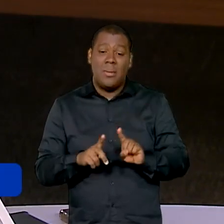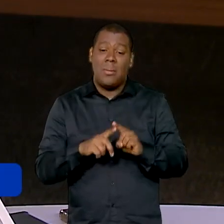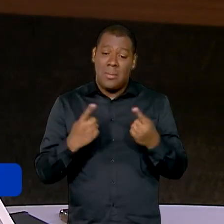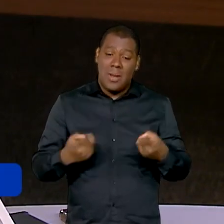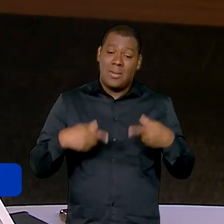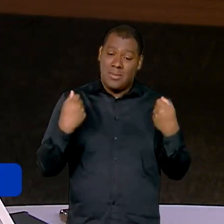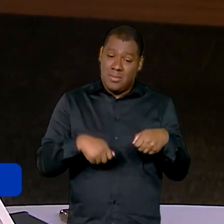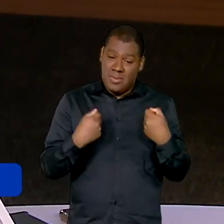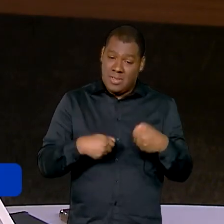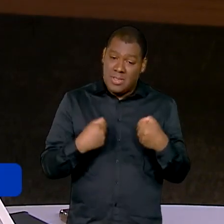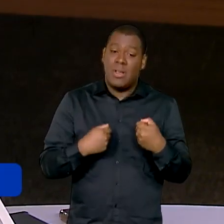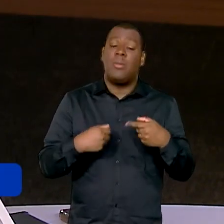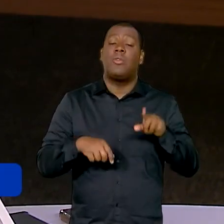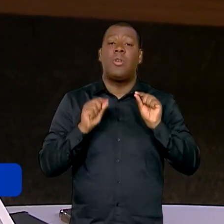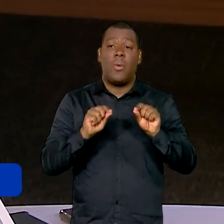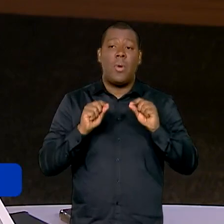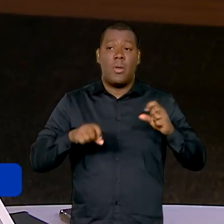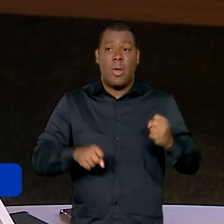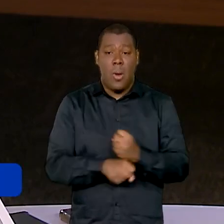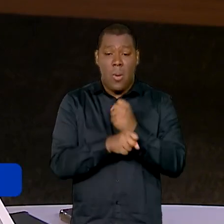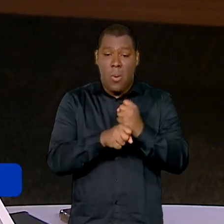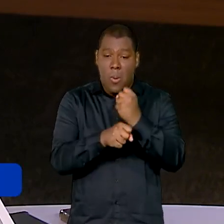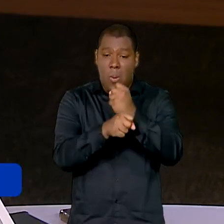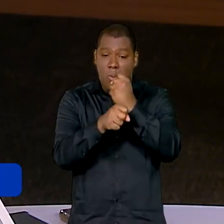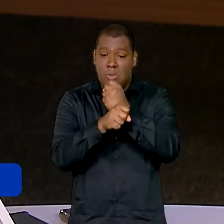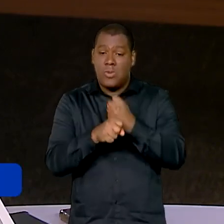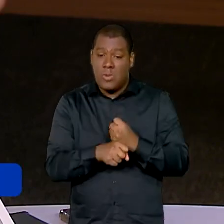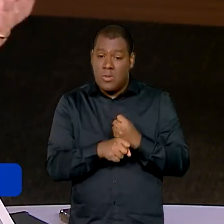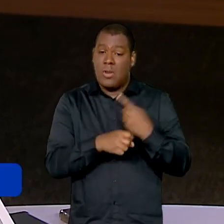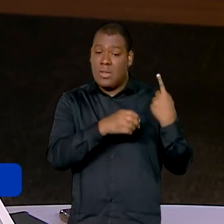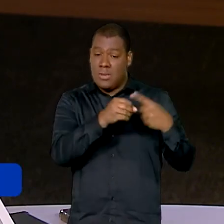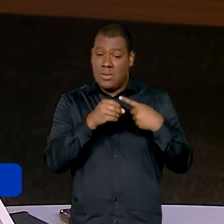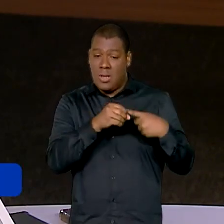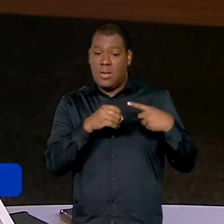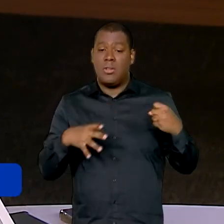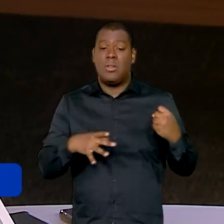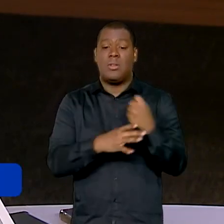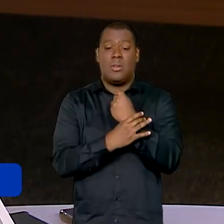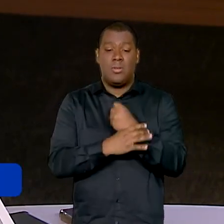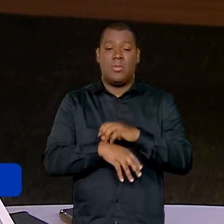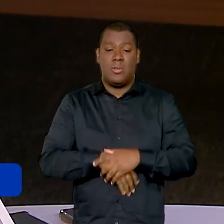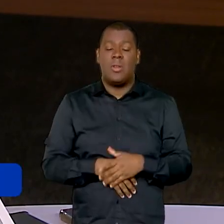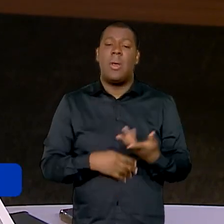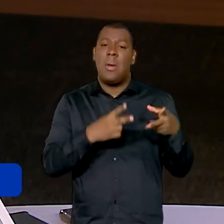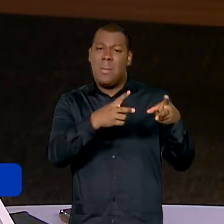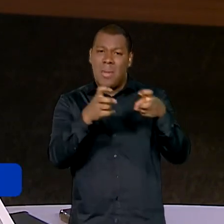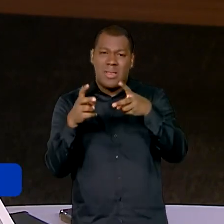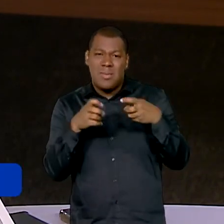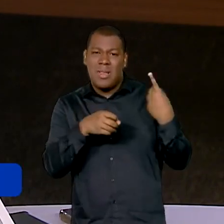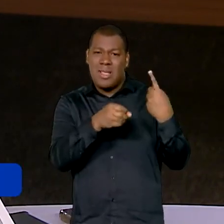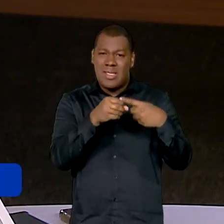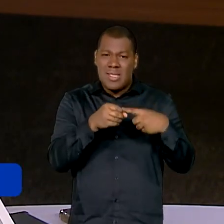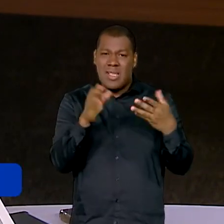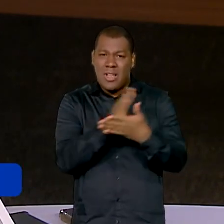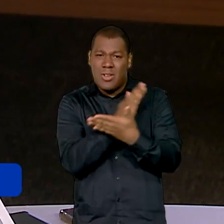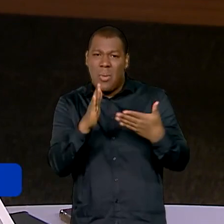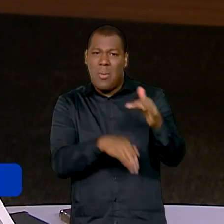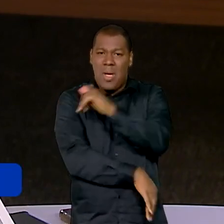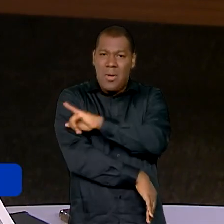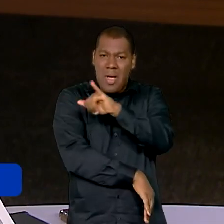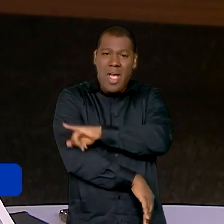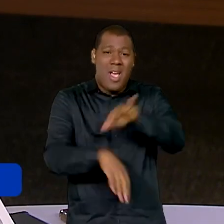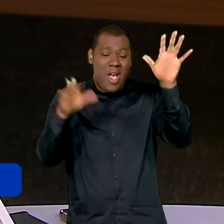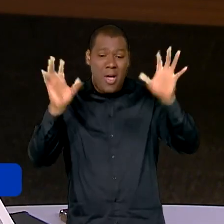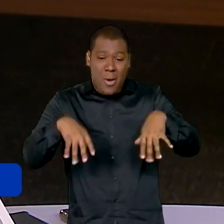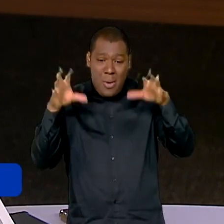precisamos garantir essas obras. Você está absolutamente correta. Nós vimos recentemente grandes enchentes aí na cidade do Rio de Janeiro e